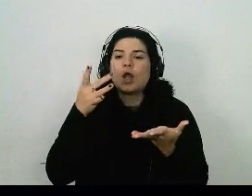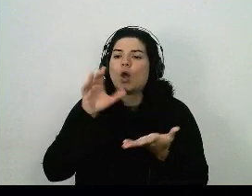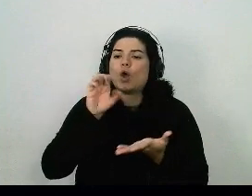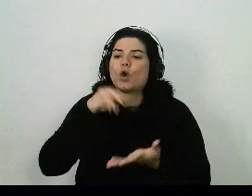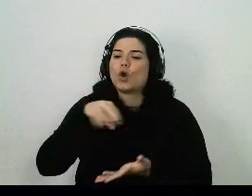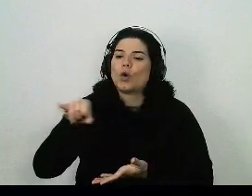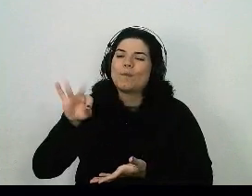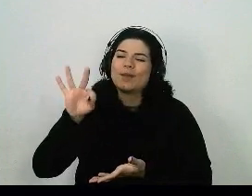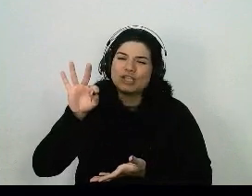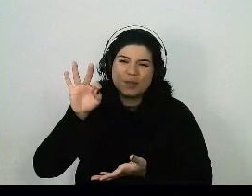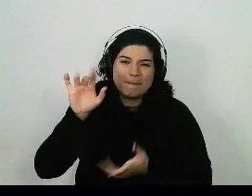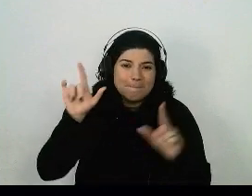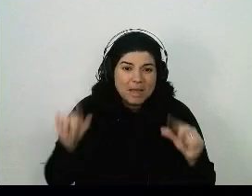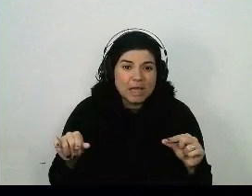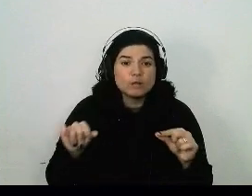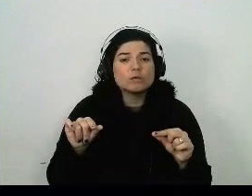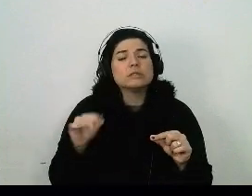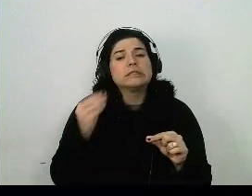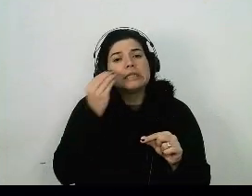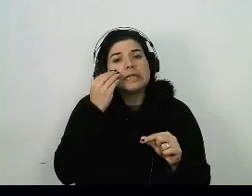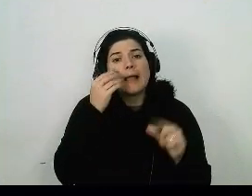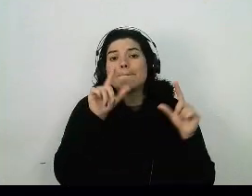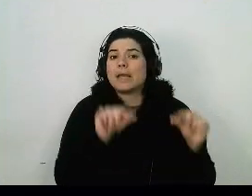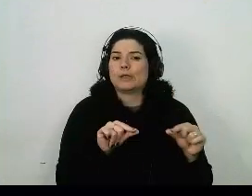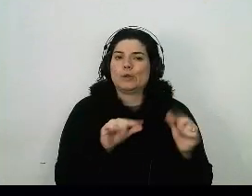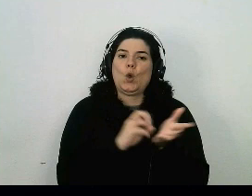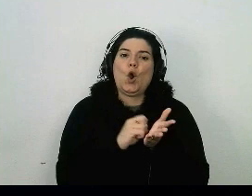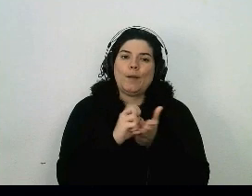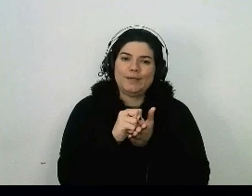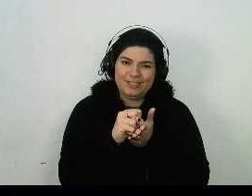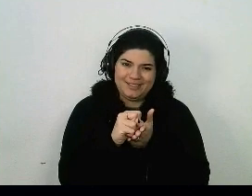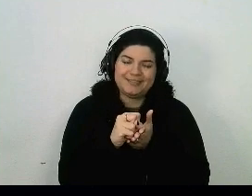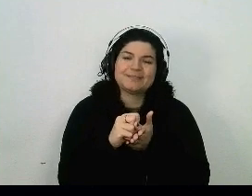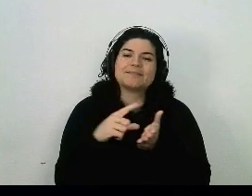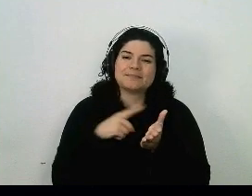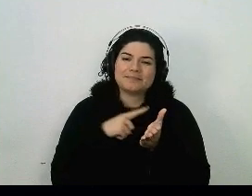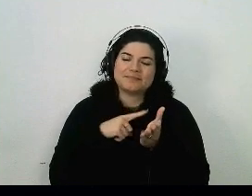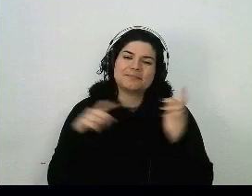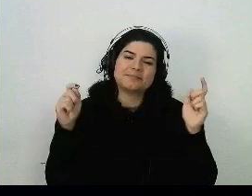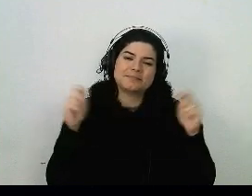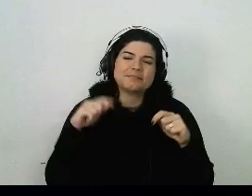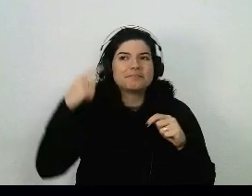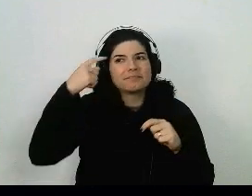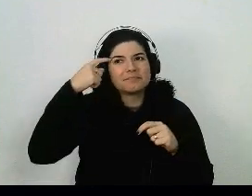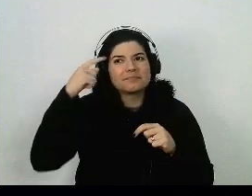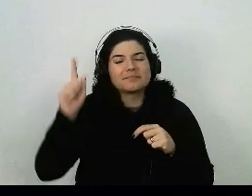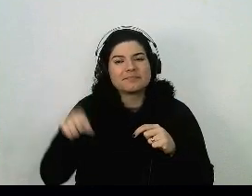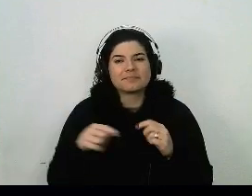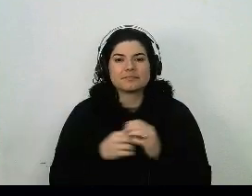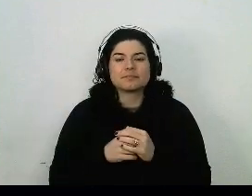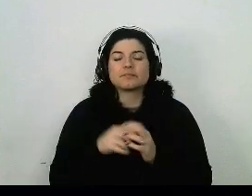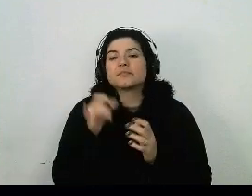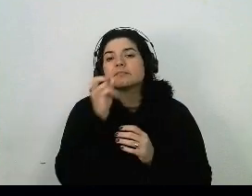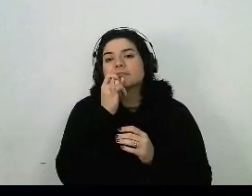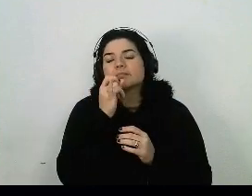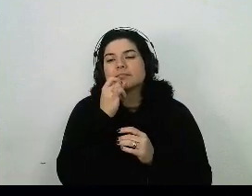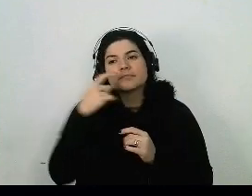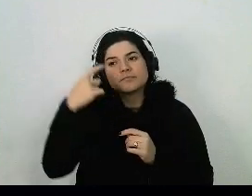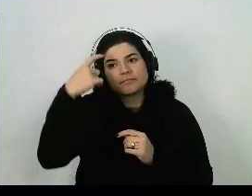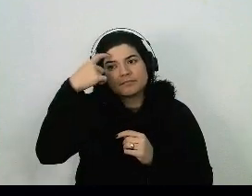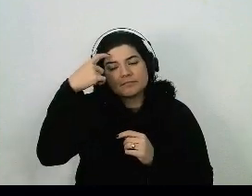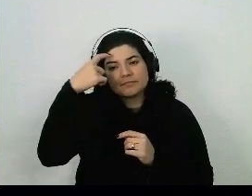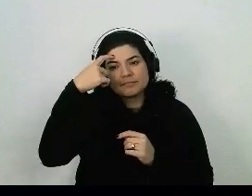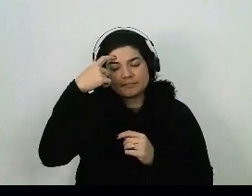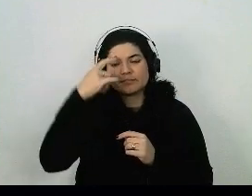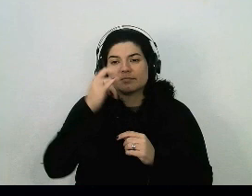menores Então depende muito de como você pensa aquela métrica se a gente pensar métrica como uma forma de recompensa e punição ela sempre vai